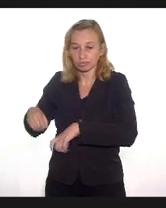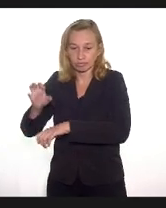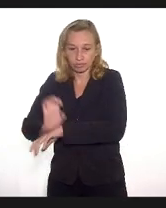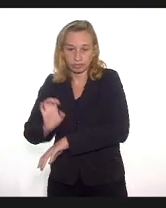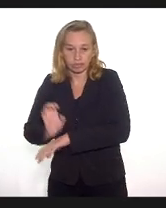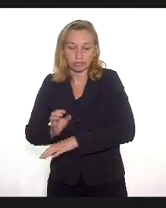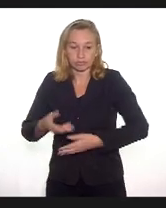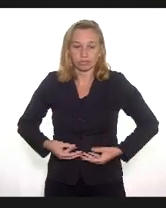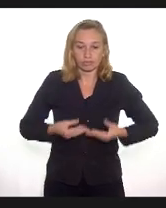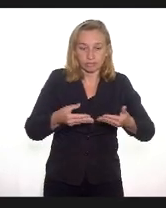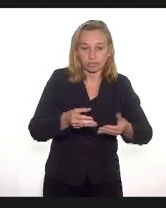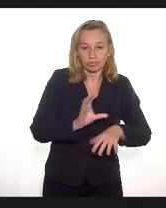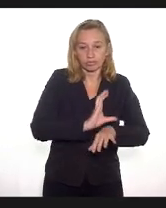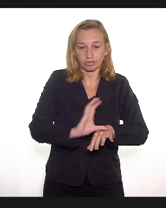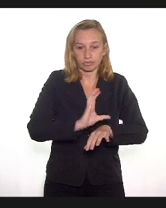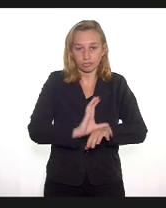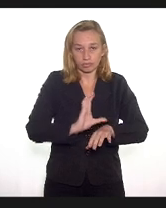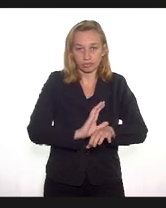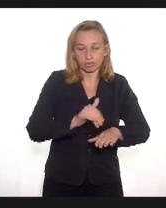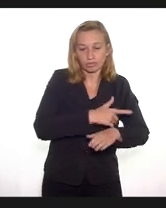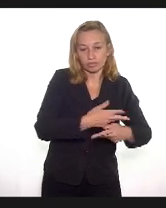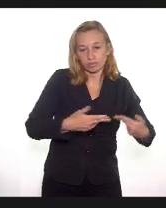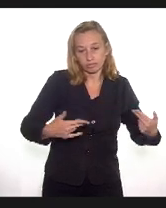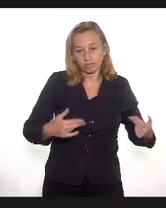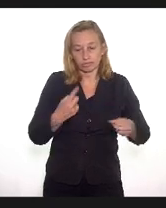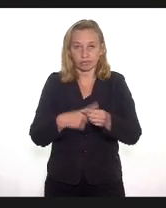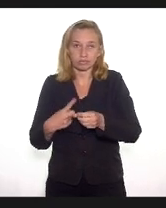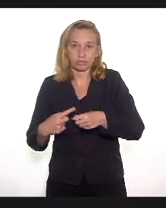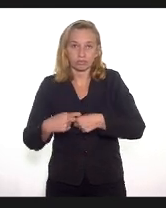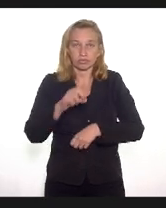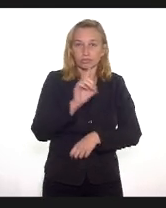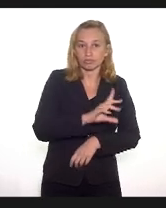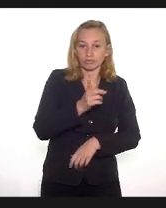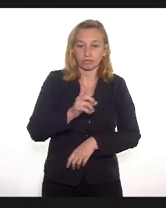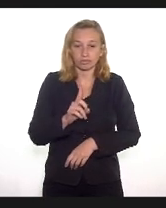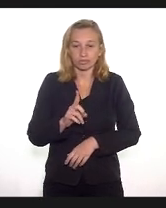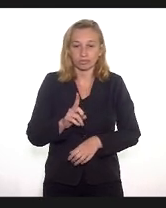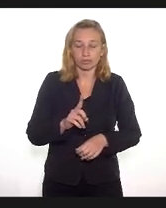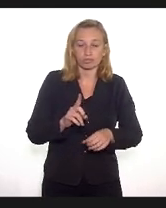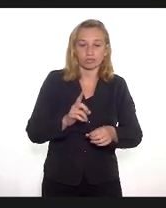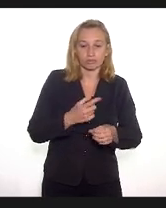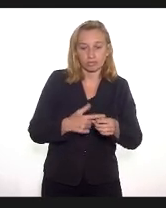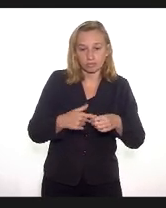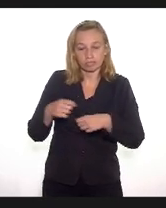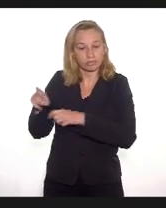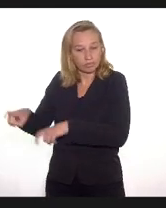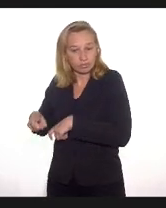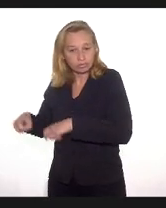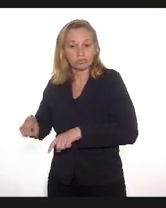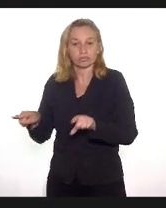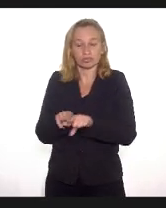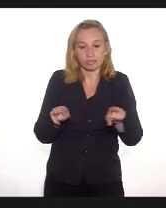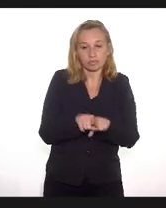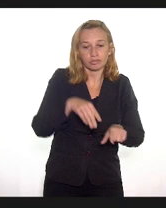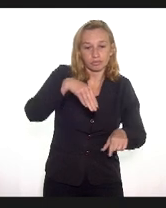ofertas de curso se estendam em vários municípios, não só municípios do interior, mas também da região metropolitana. Então, quando nós